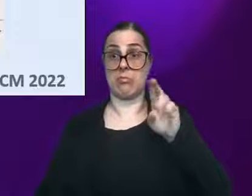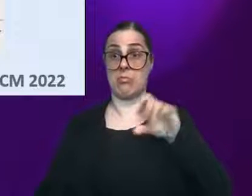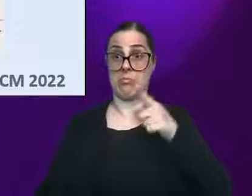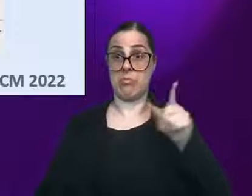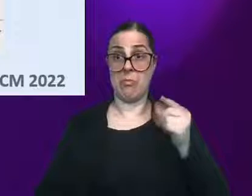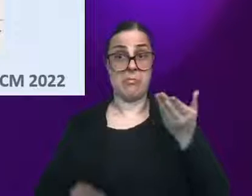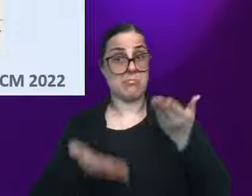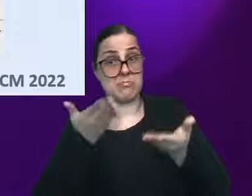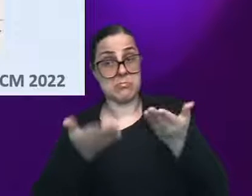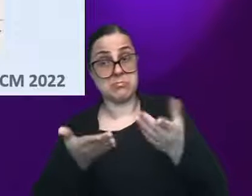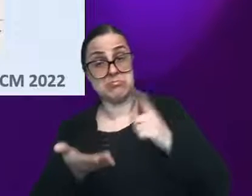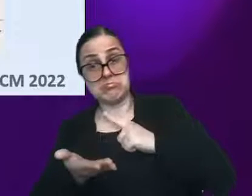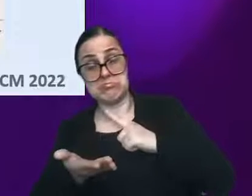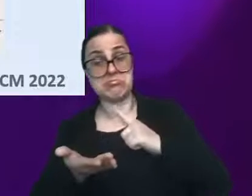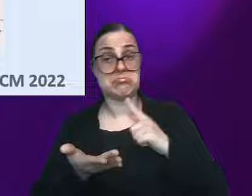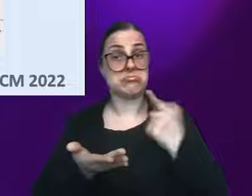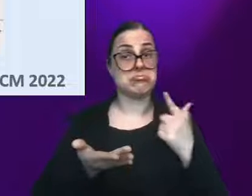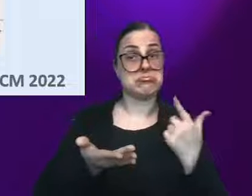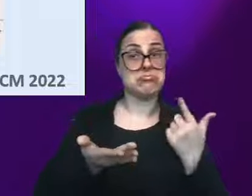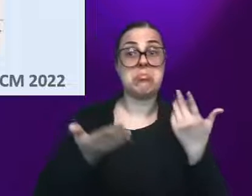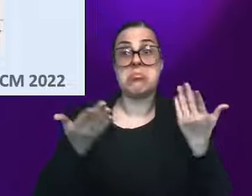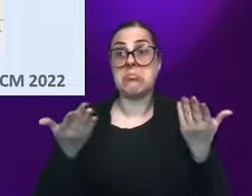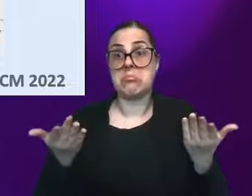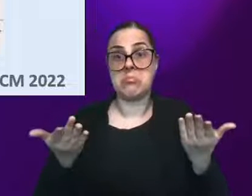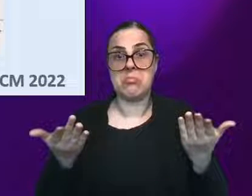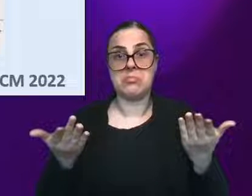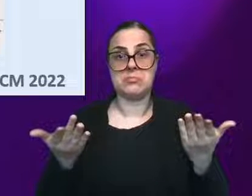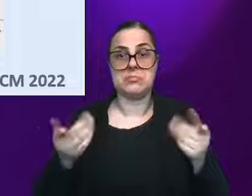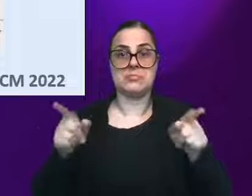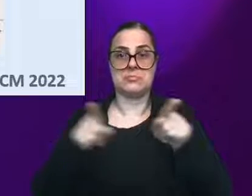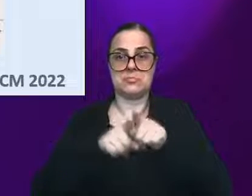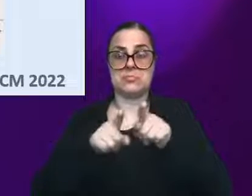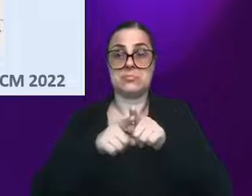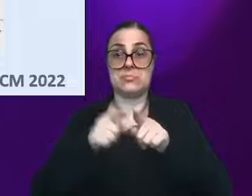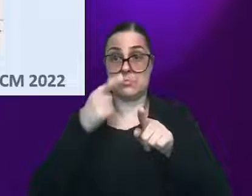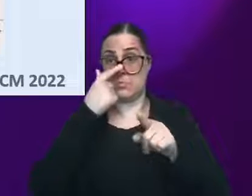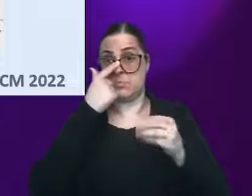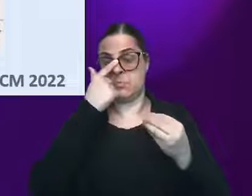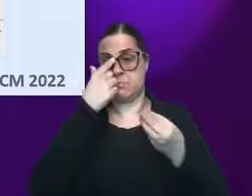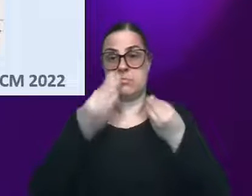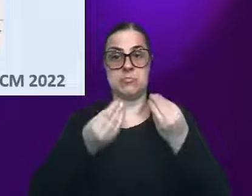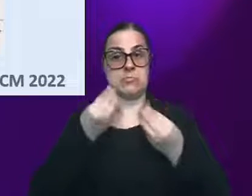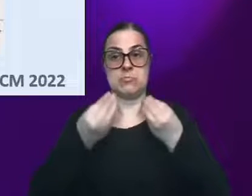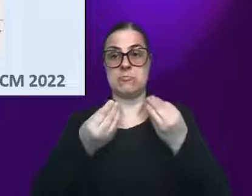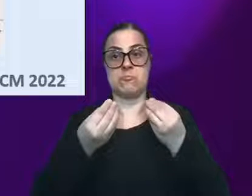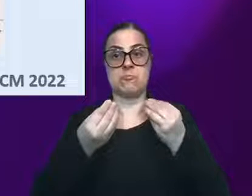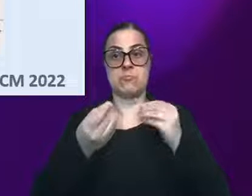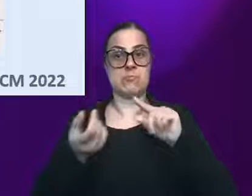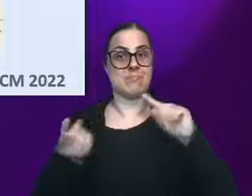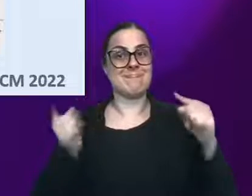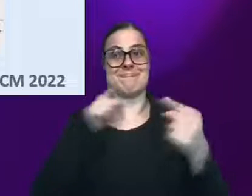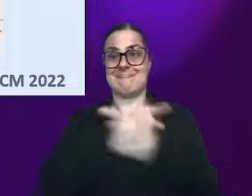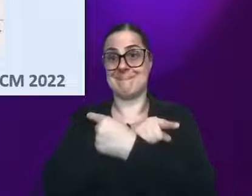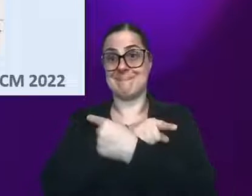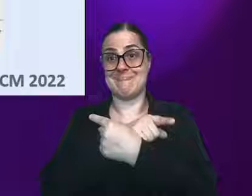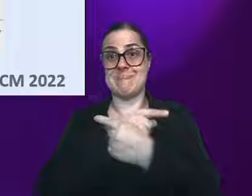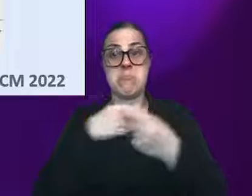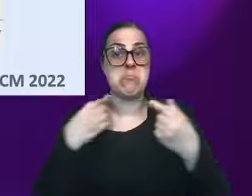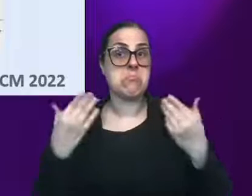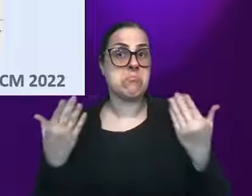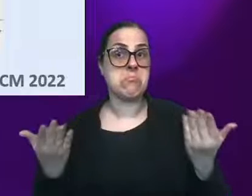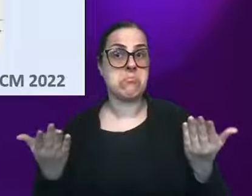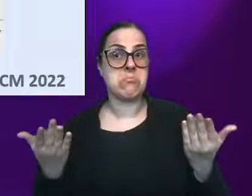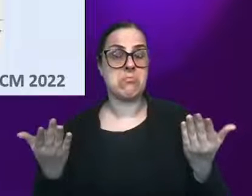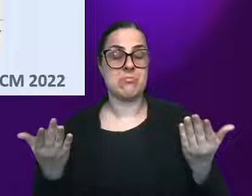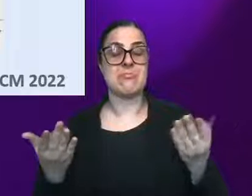ou não, se houve crossover entre soluções, e nós tivemos